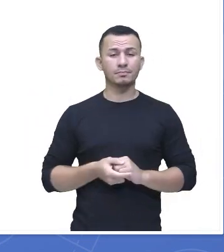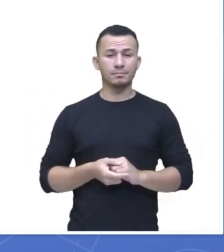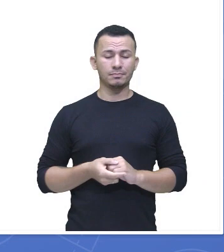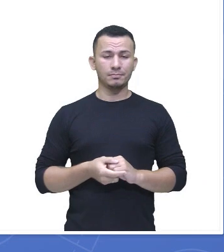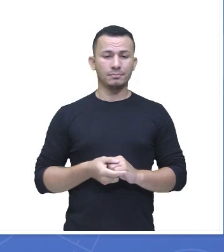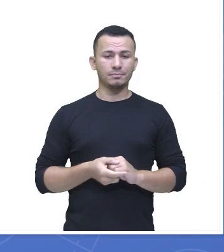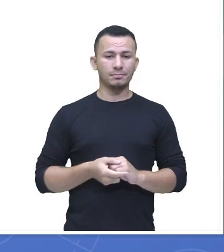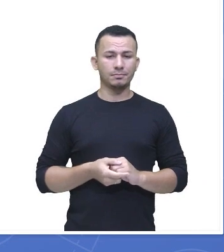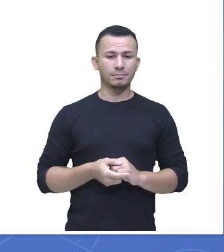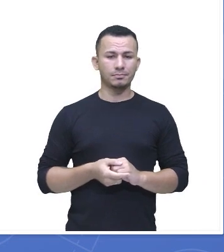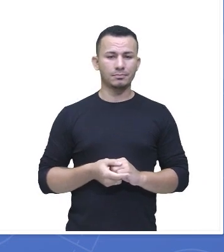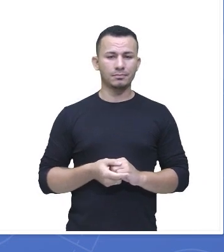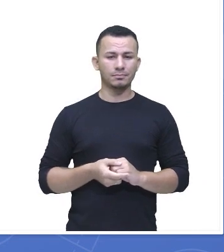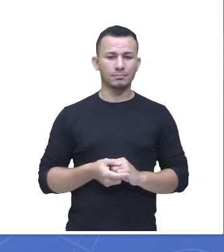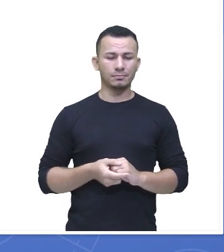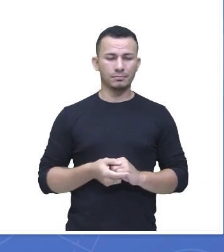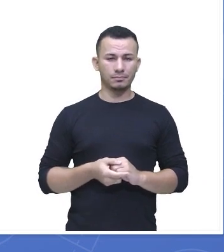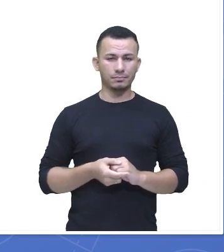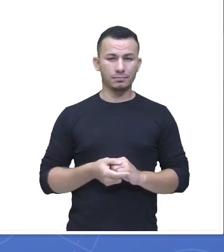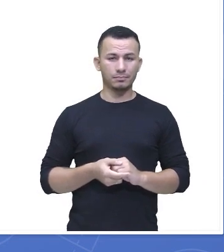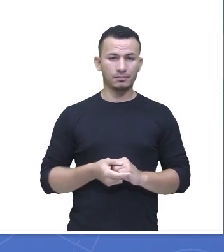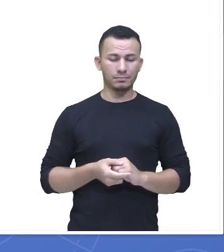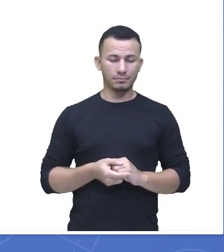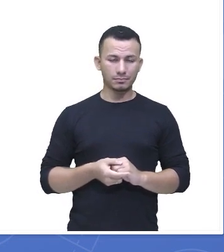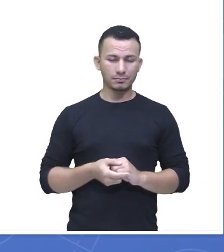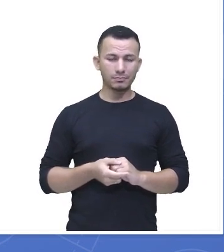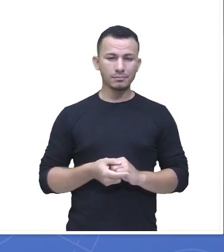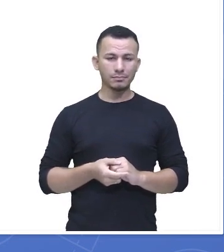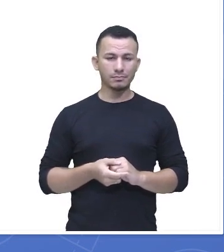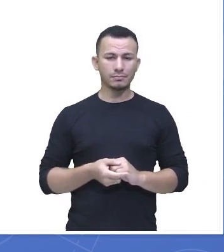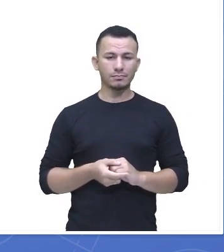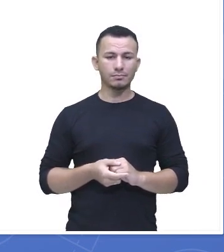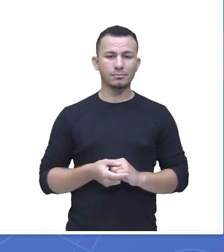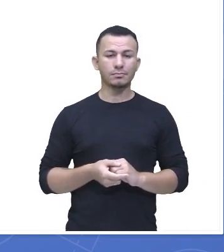Certo? Aqui, ó, tá marcado para vocês, tá?